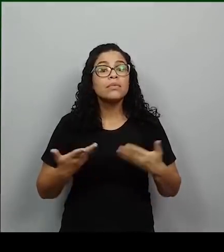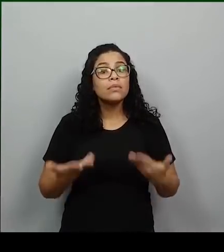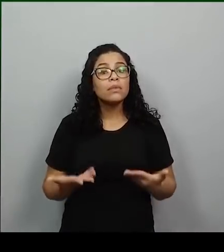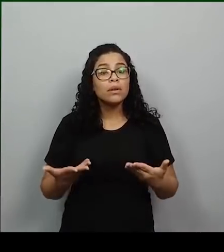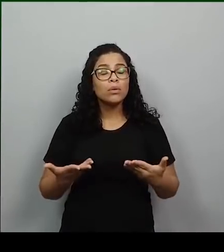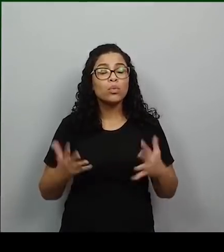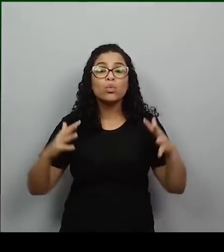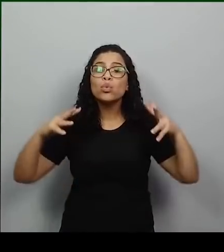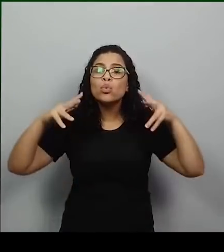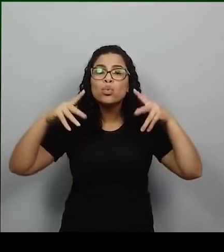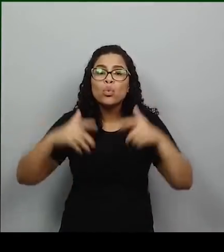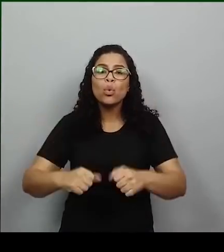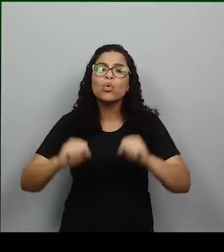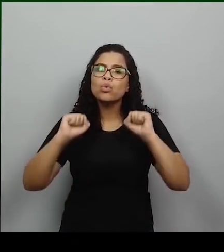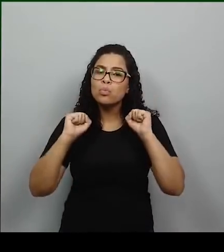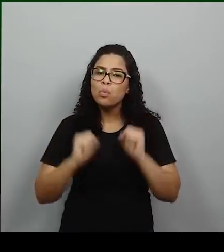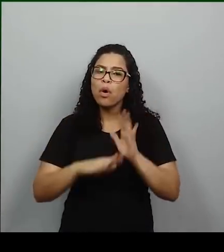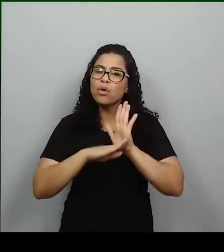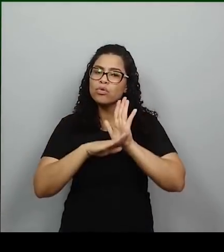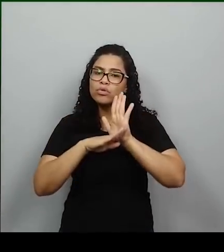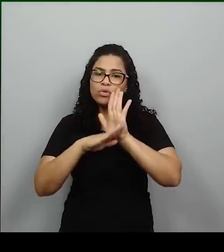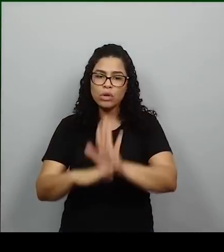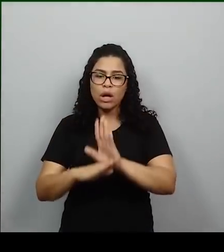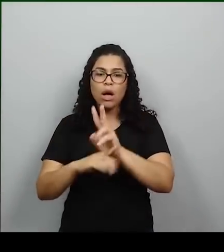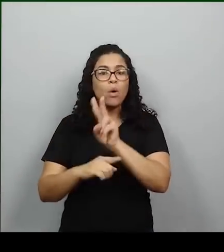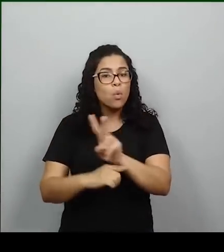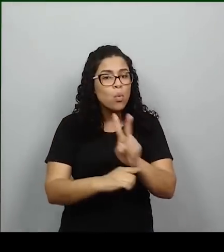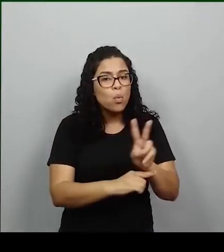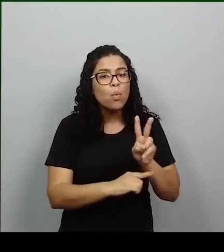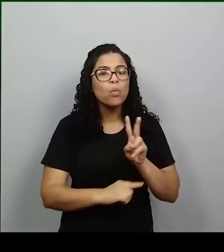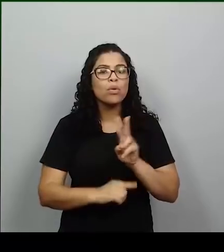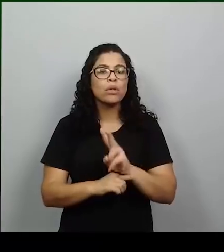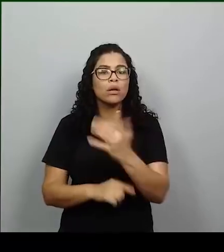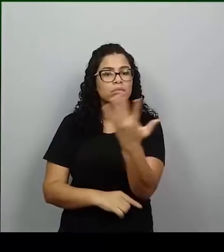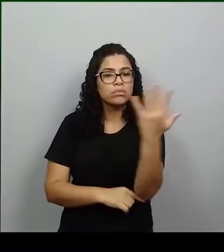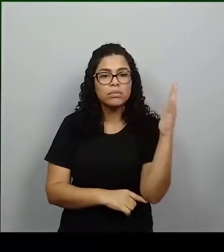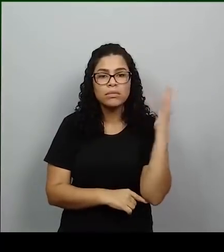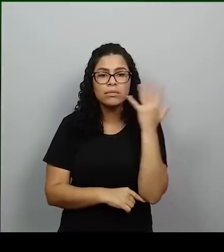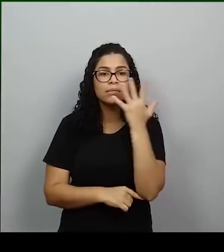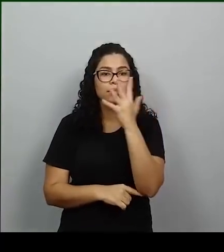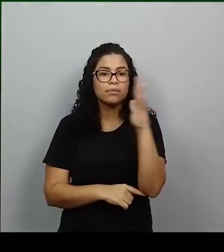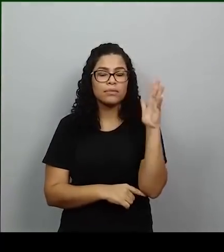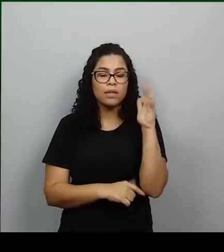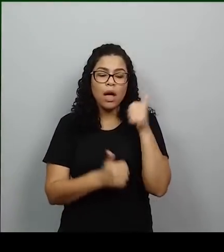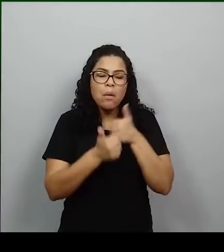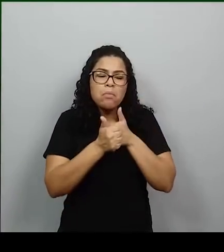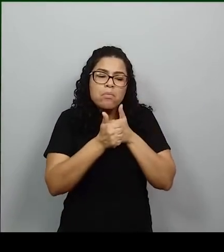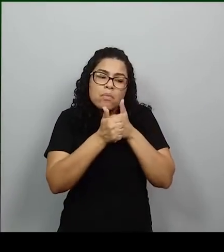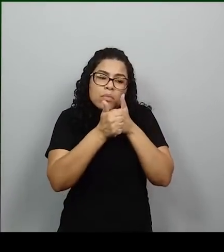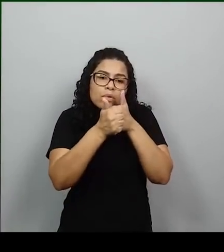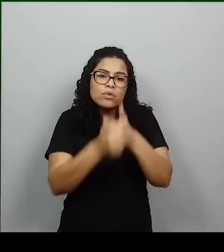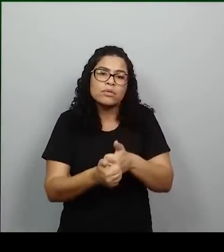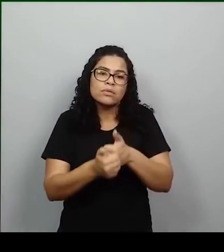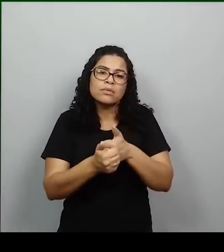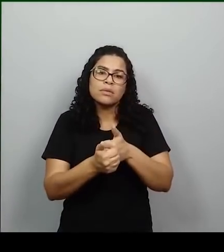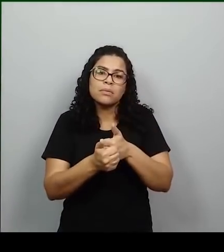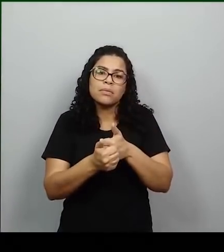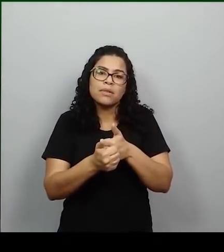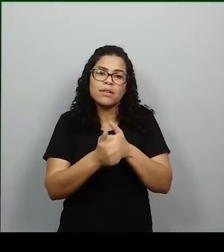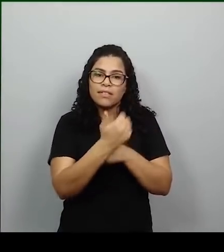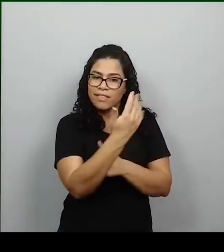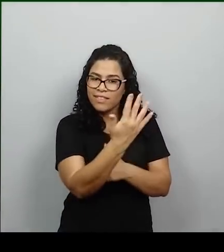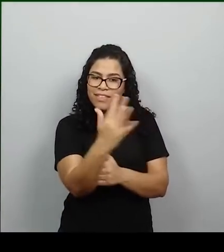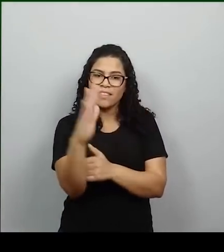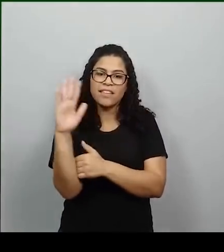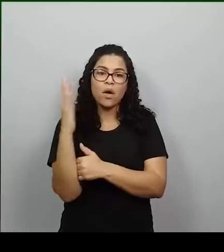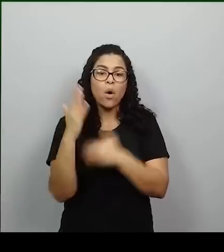nós podemos fazer a nossa parte, né? Cuidar de uma planta é algo que nos aproxima da natureza. Então, em qualquer